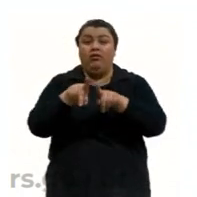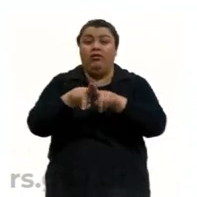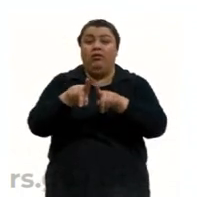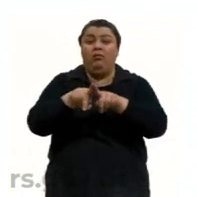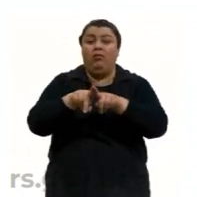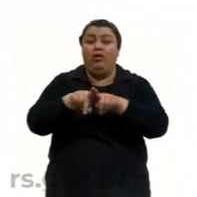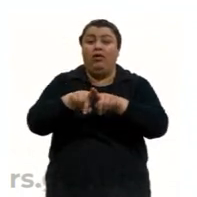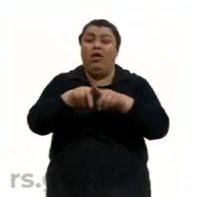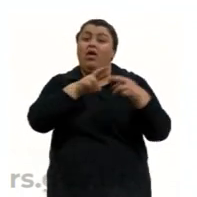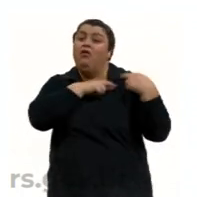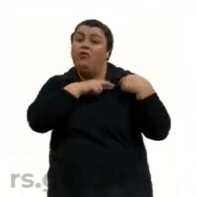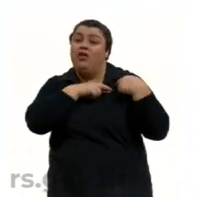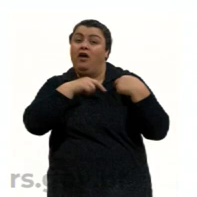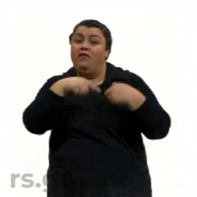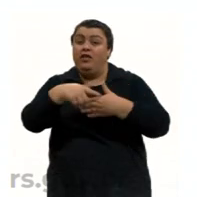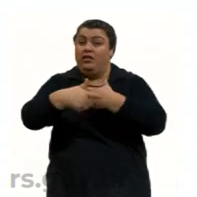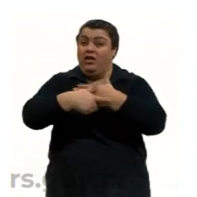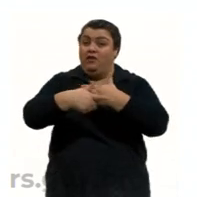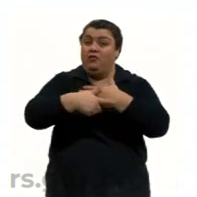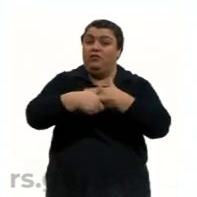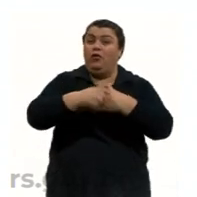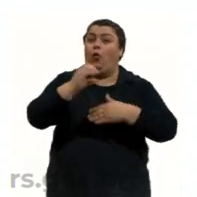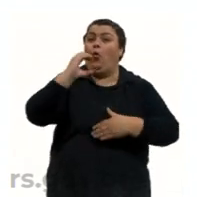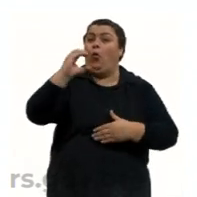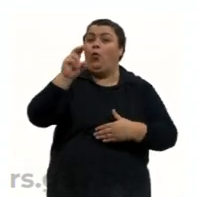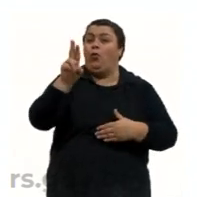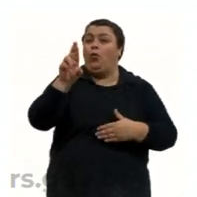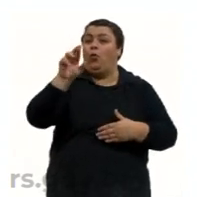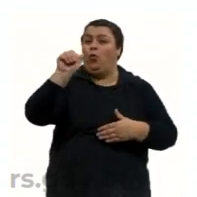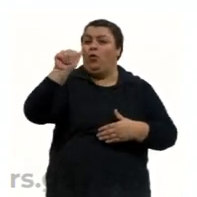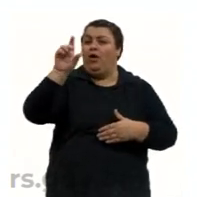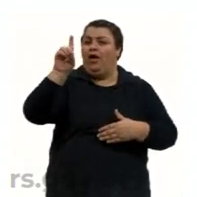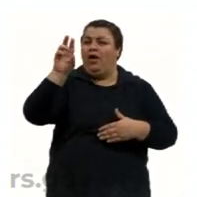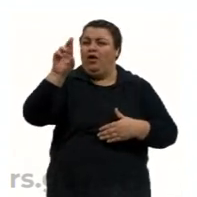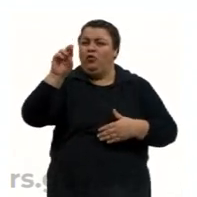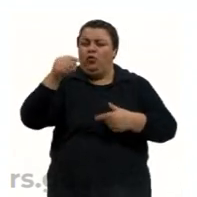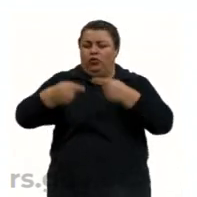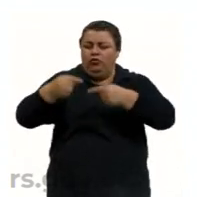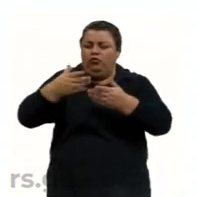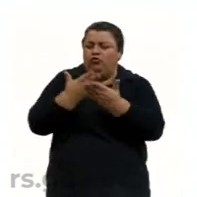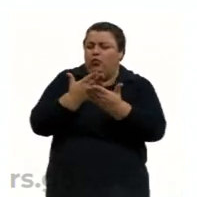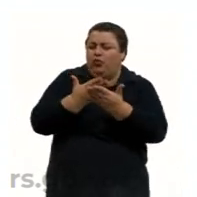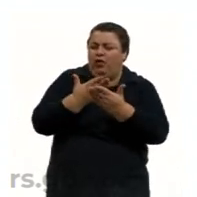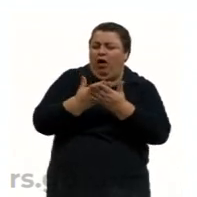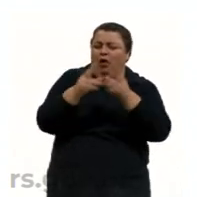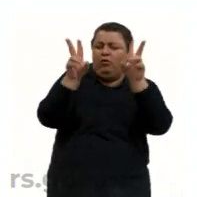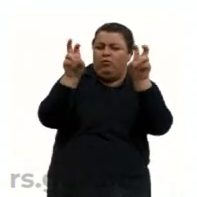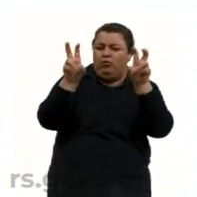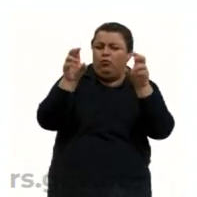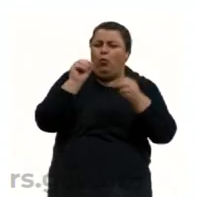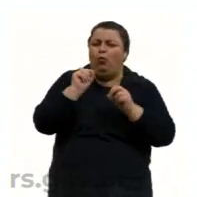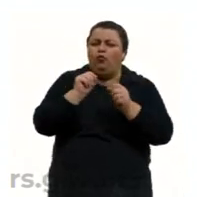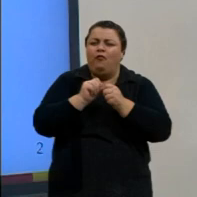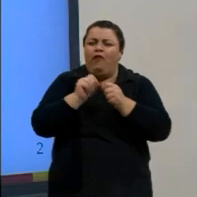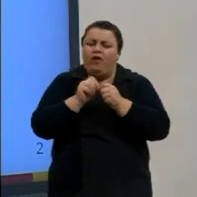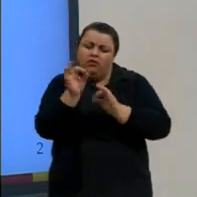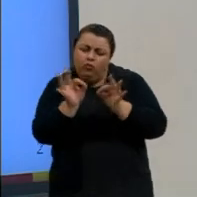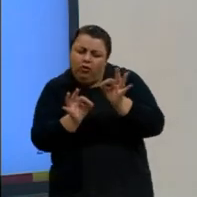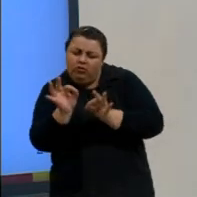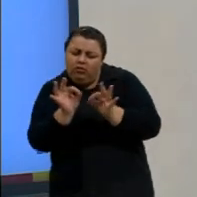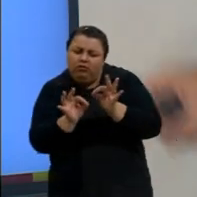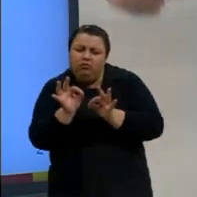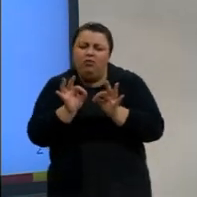responsável por essas nossas aulas para o seu Jackson discute as aulas comigo discutir as temáticas comigo a faça os ajustes